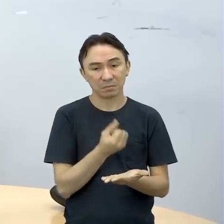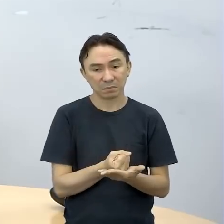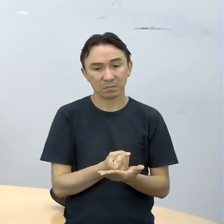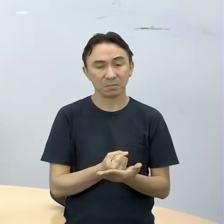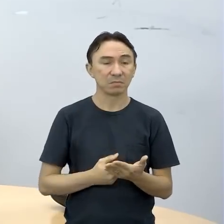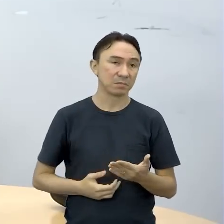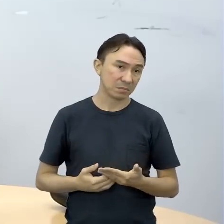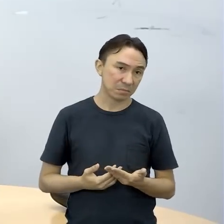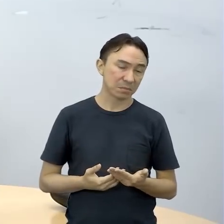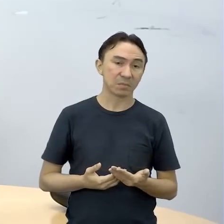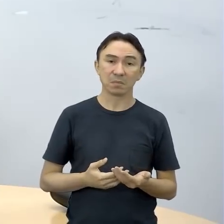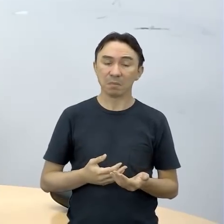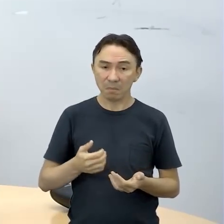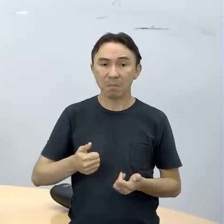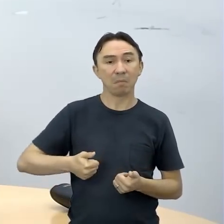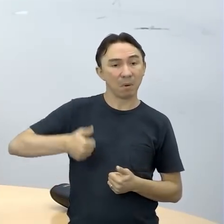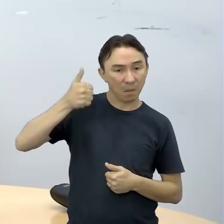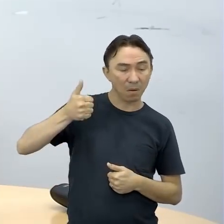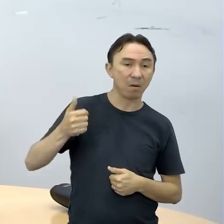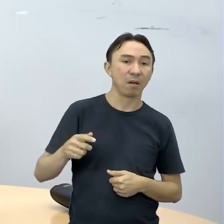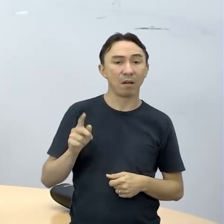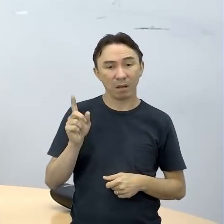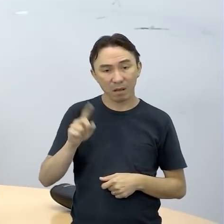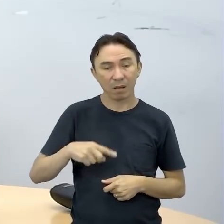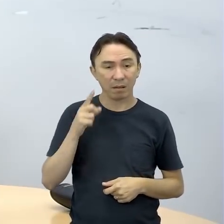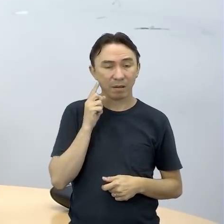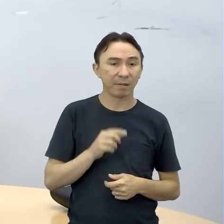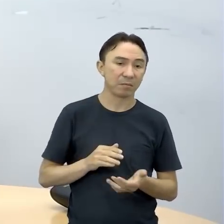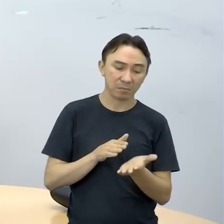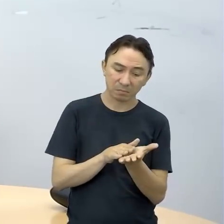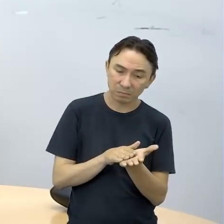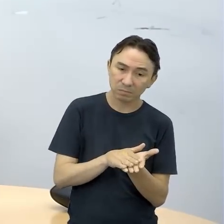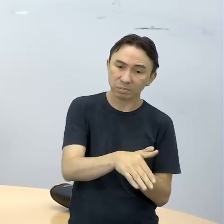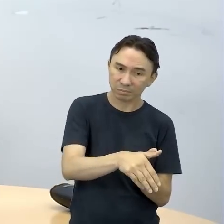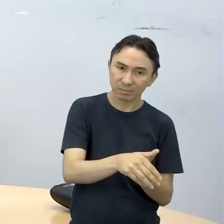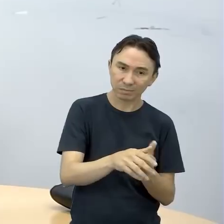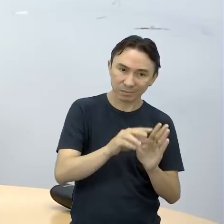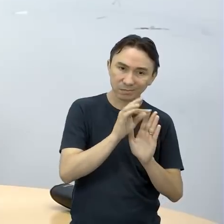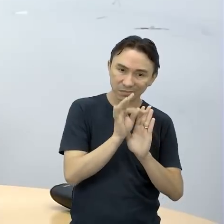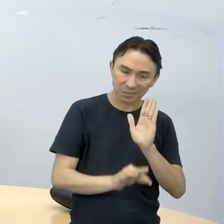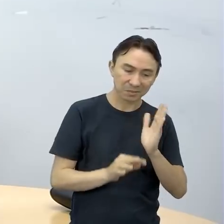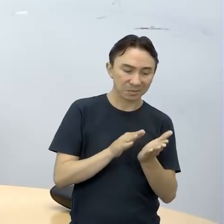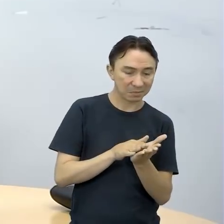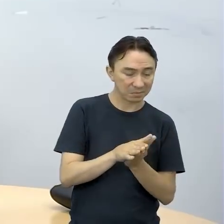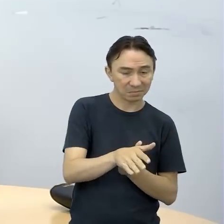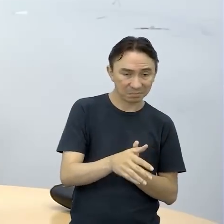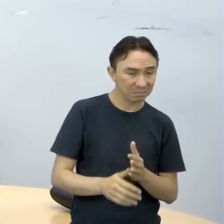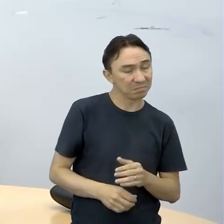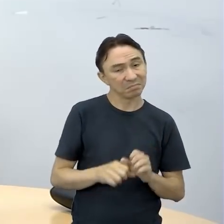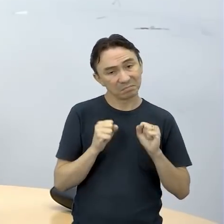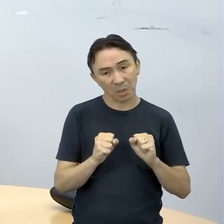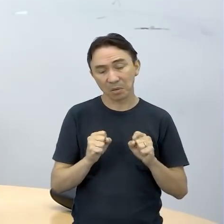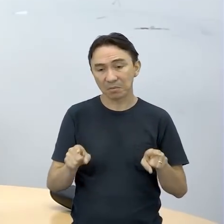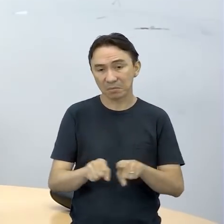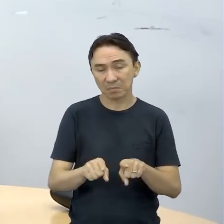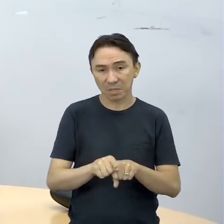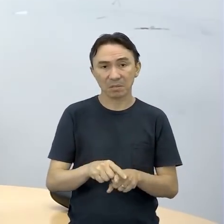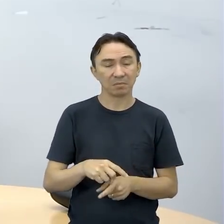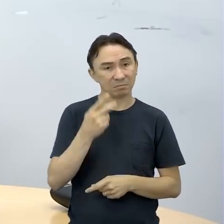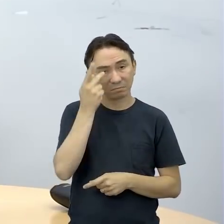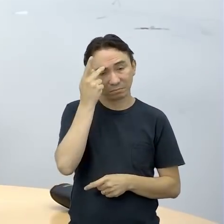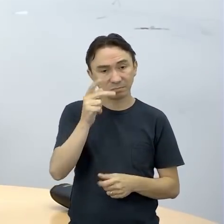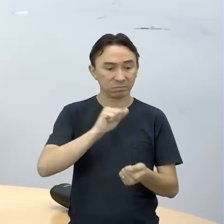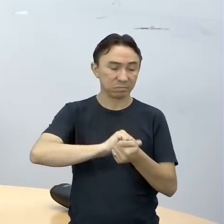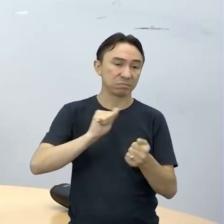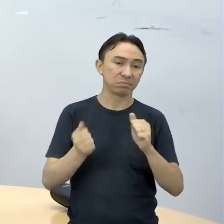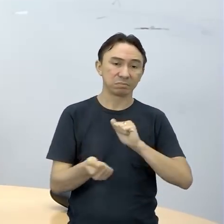trabalhar de uma maneira física, oferecendo os textos, também. Cada um adapta de acordo com a sua realidade.